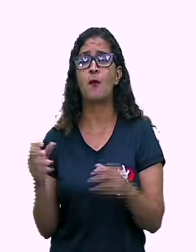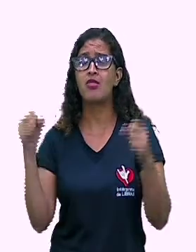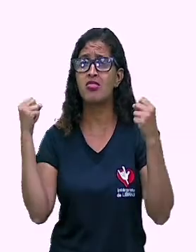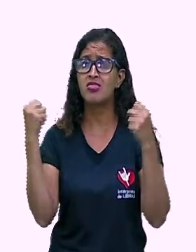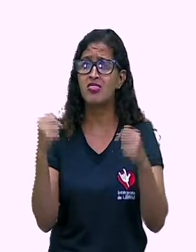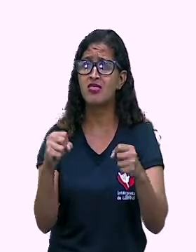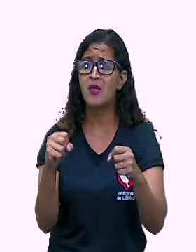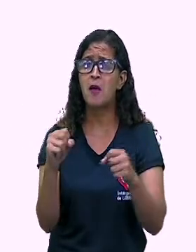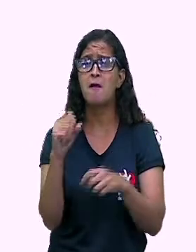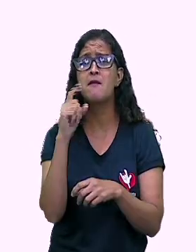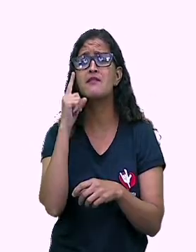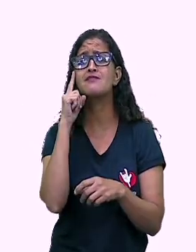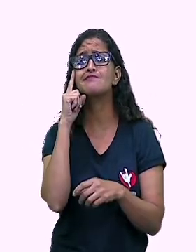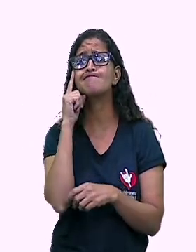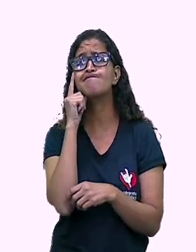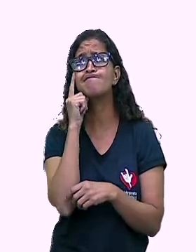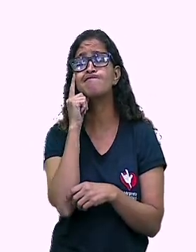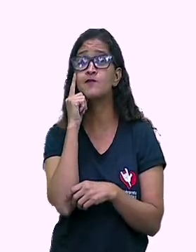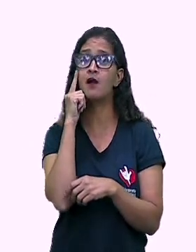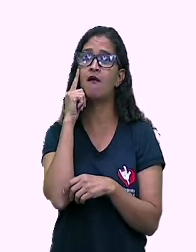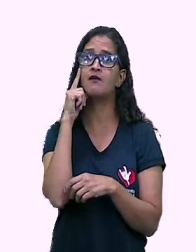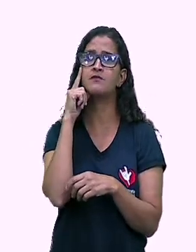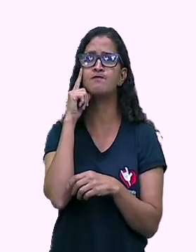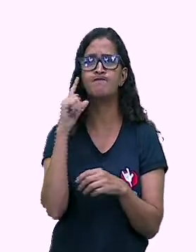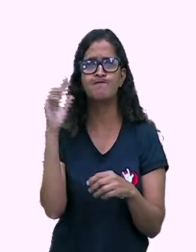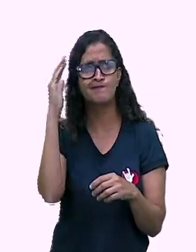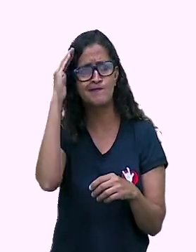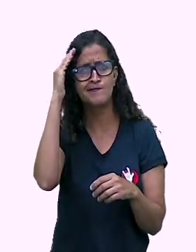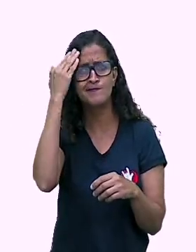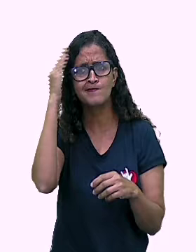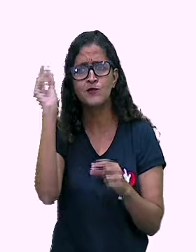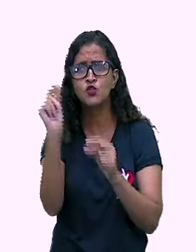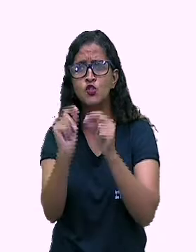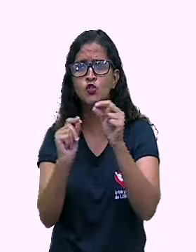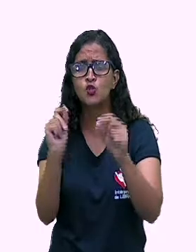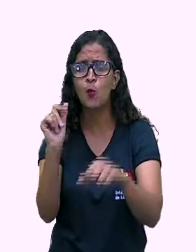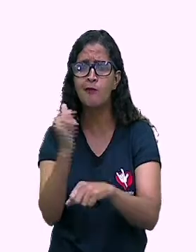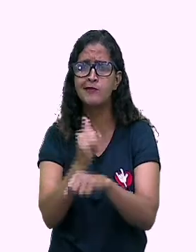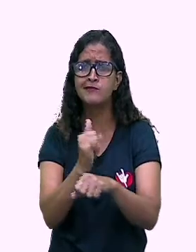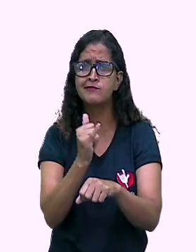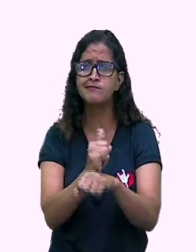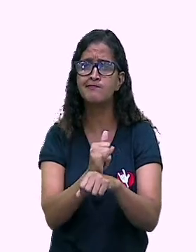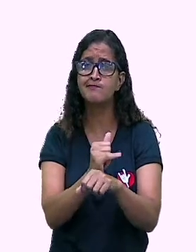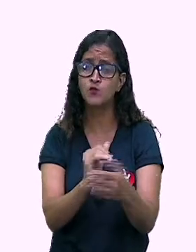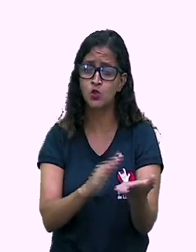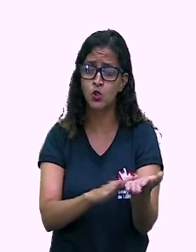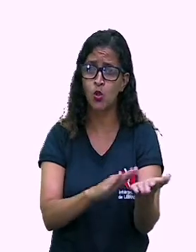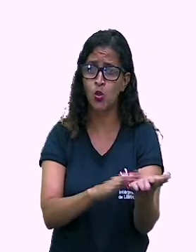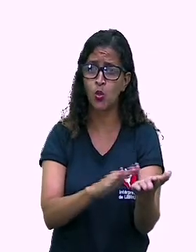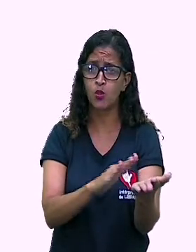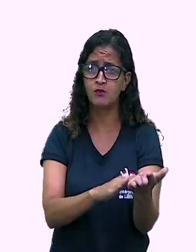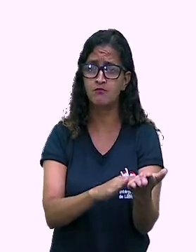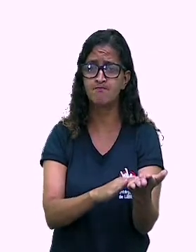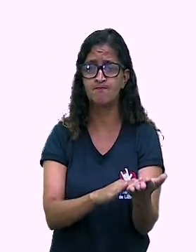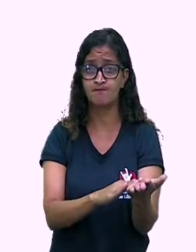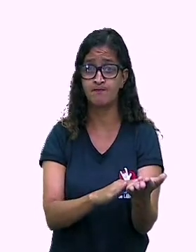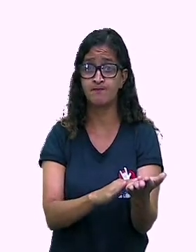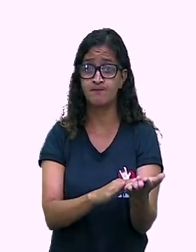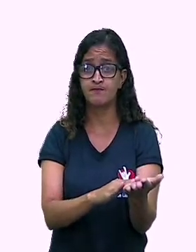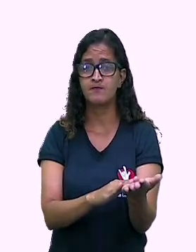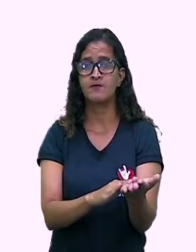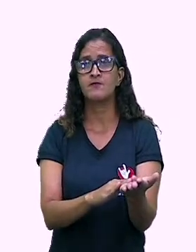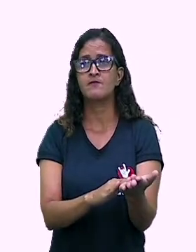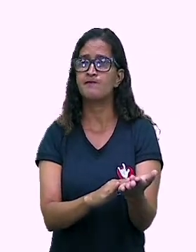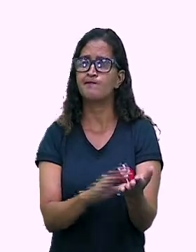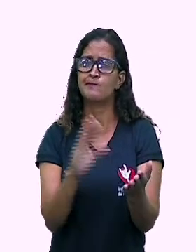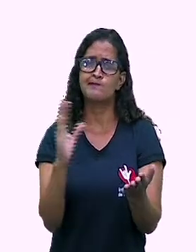Podemos concluir que a formação de ferrugem na lã de aço foi